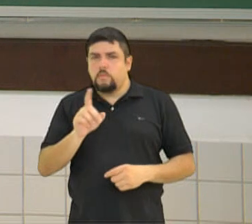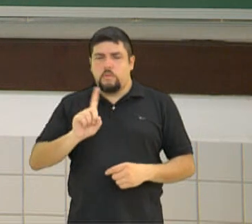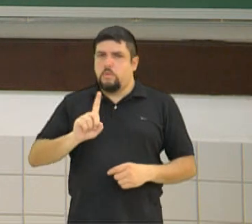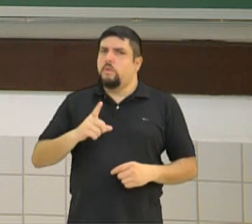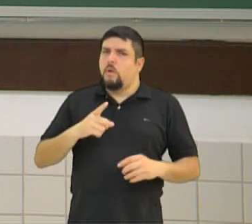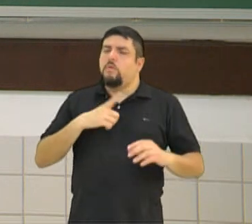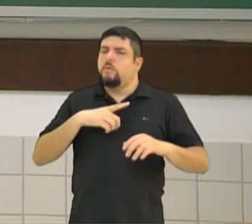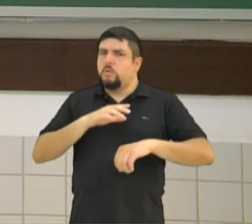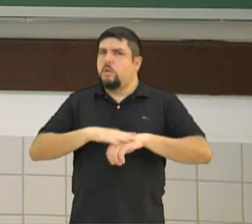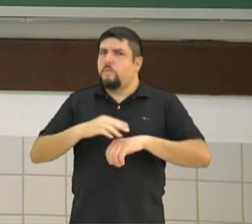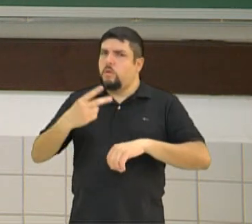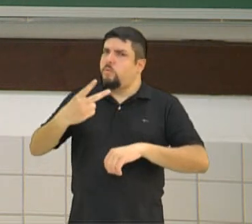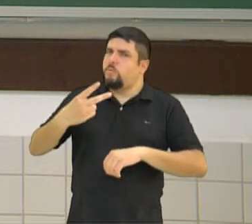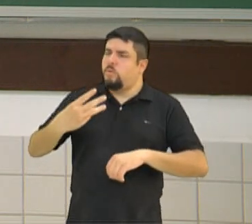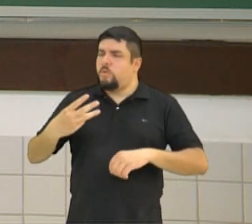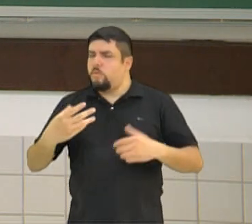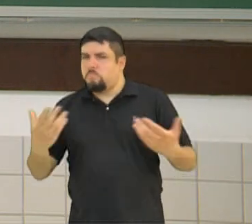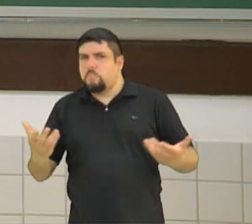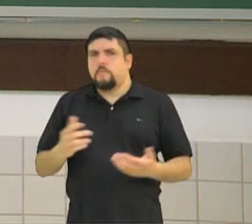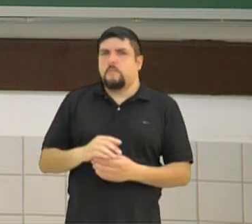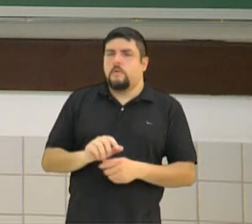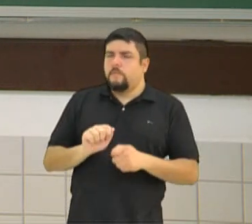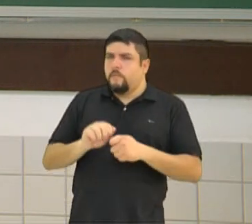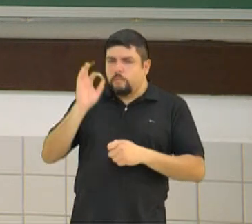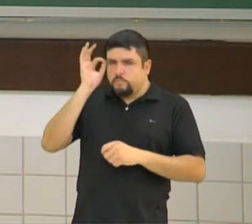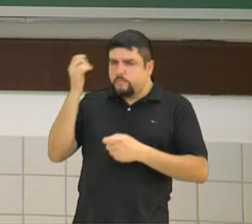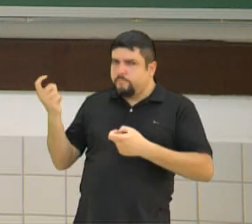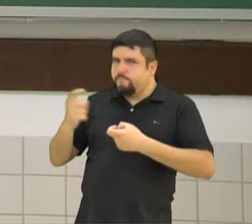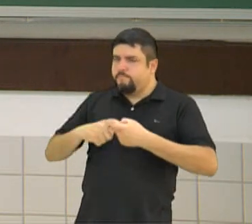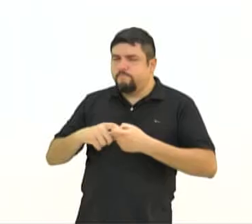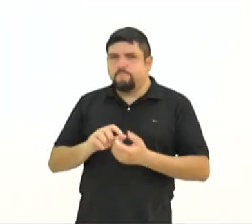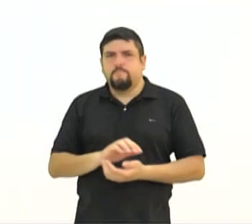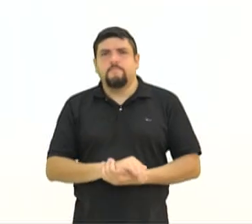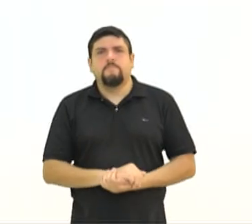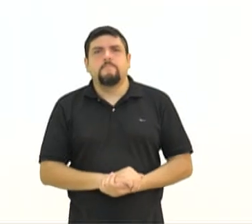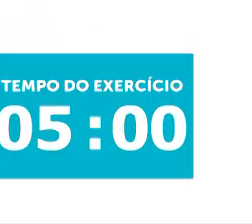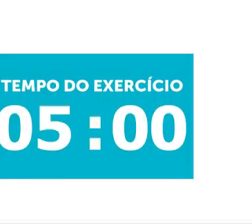de uma resposta aí, tá bom? Faz aí que já já eu volto com a resposta.